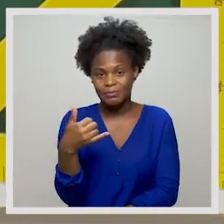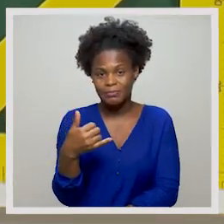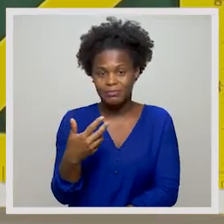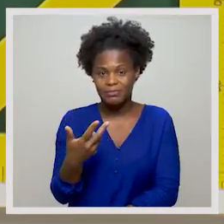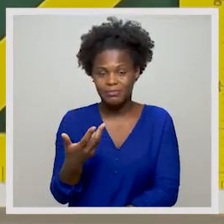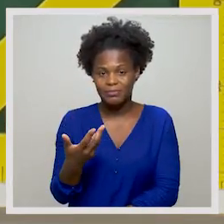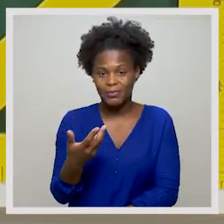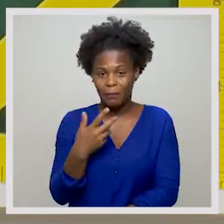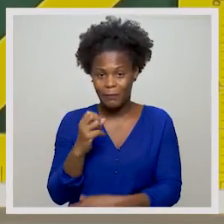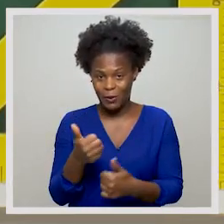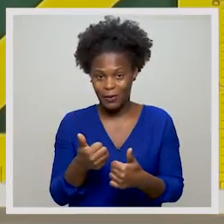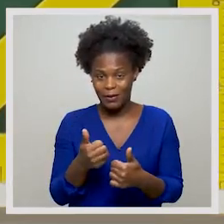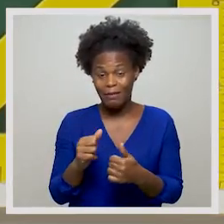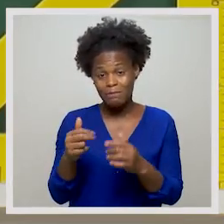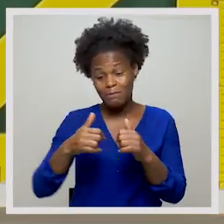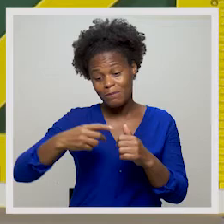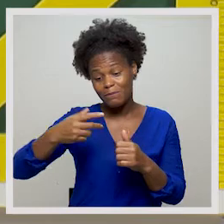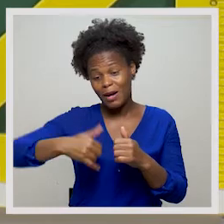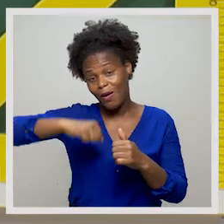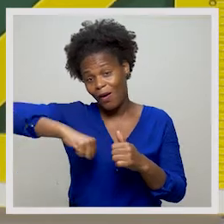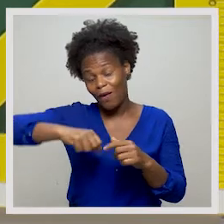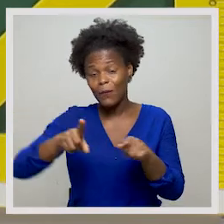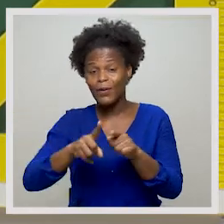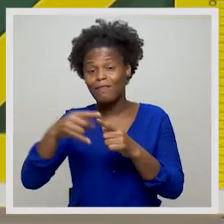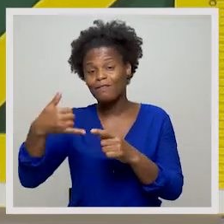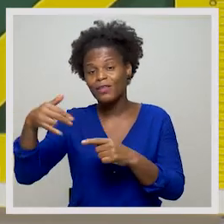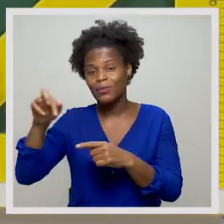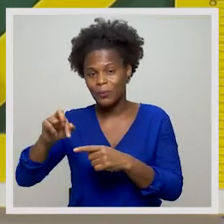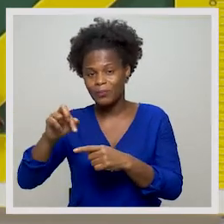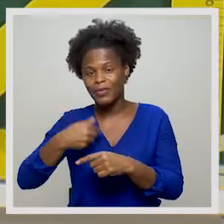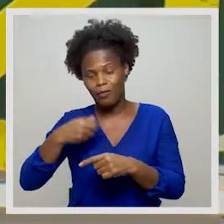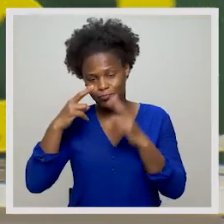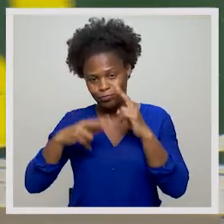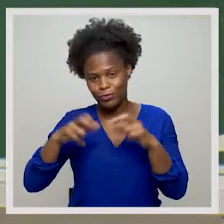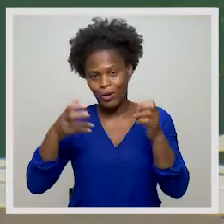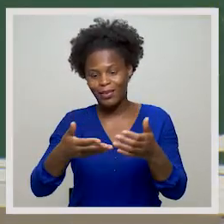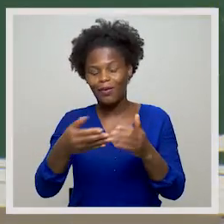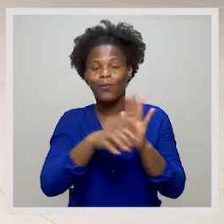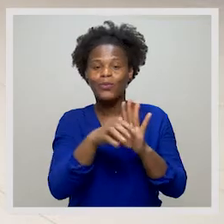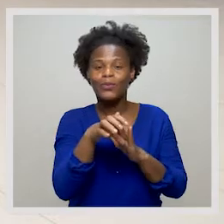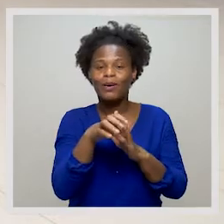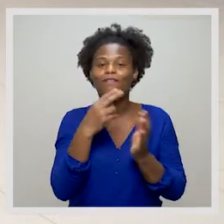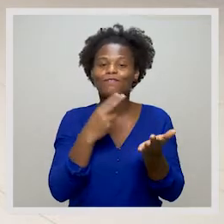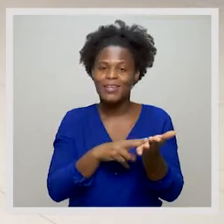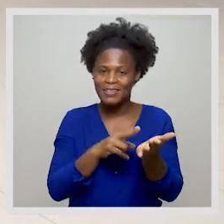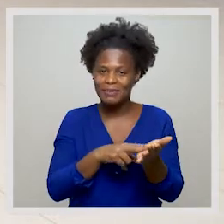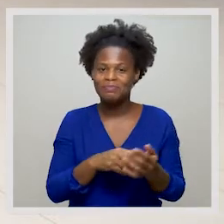32, tá bom? Maior ou igual a 28. Eu vou encontrar uma